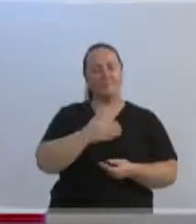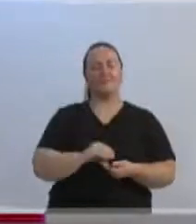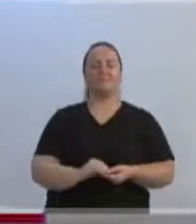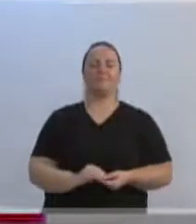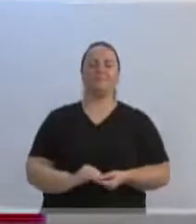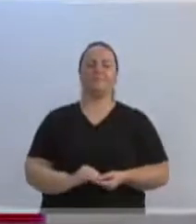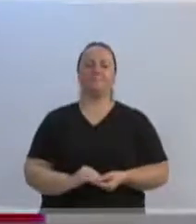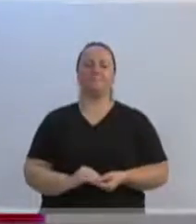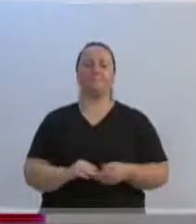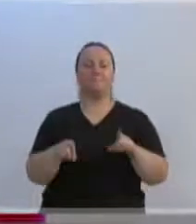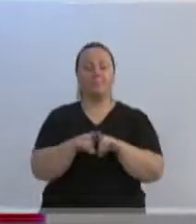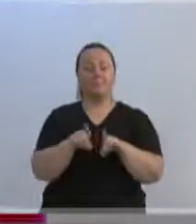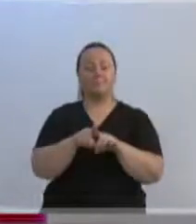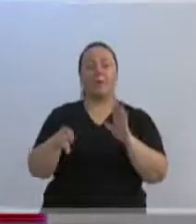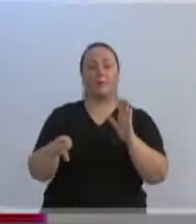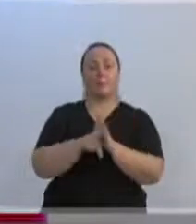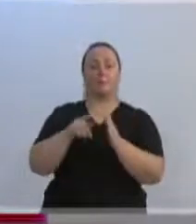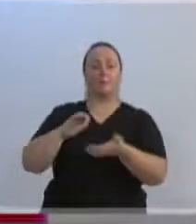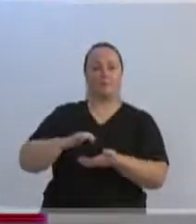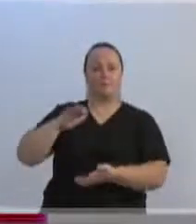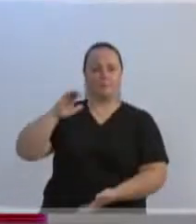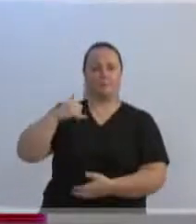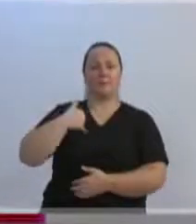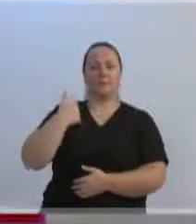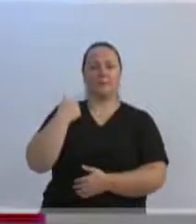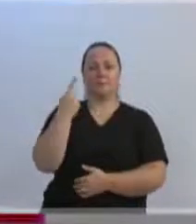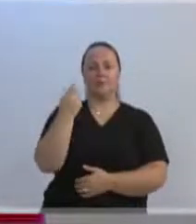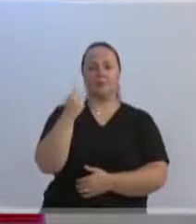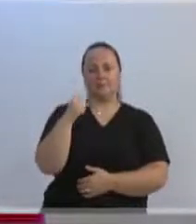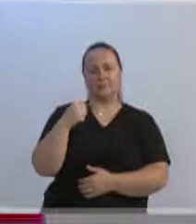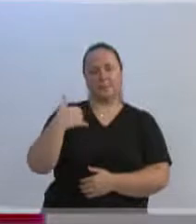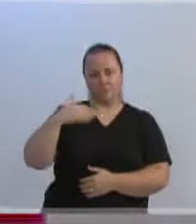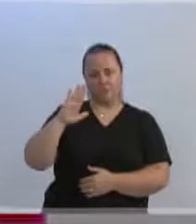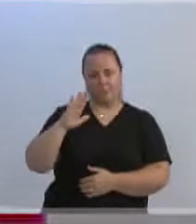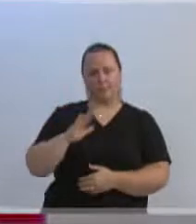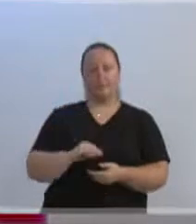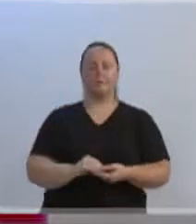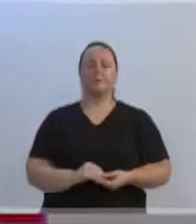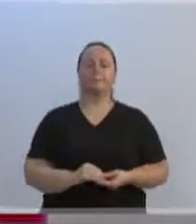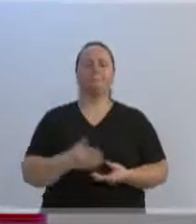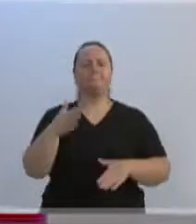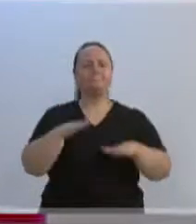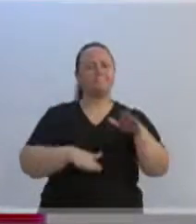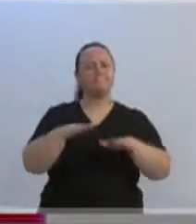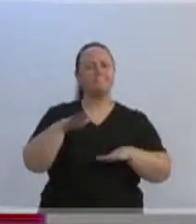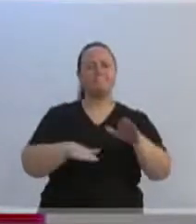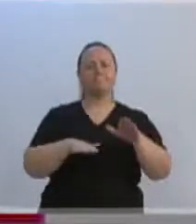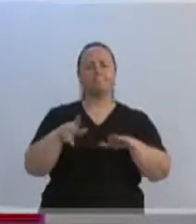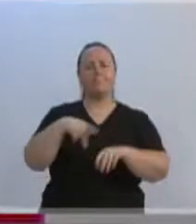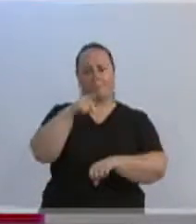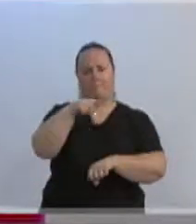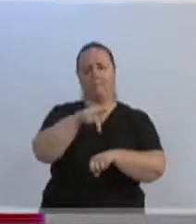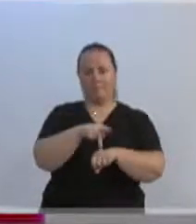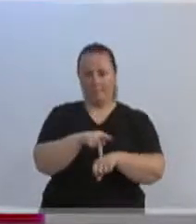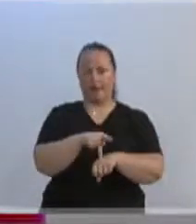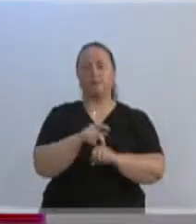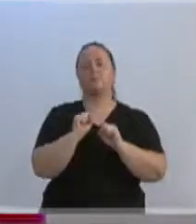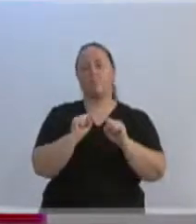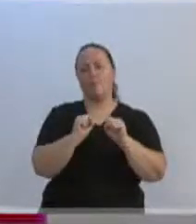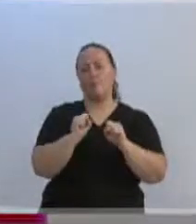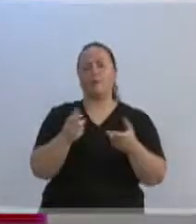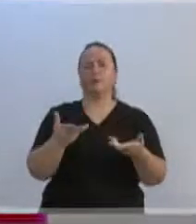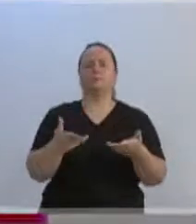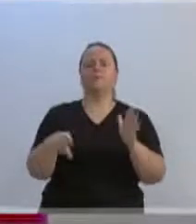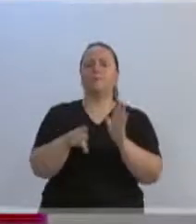para adultos acima de 18 anos dependendo dos pré requisitos de cada país programas para